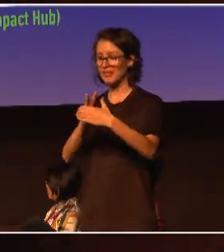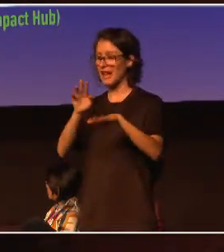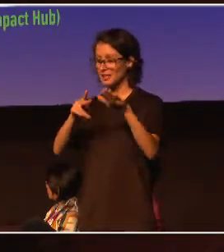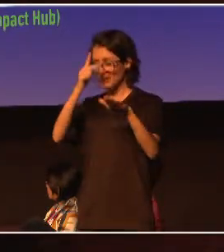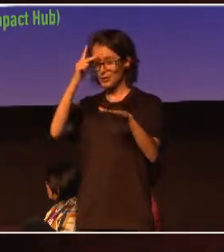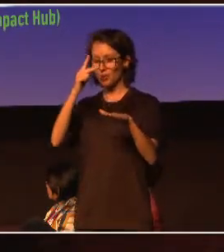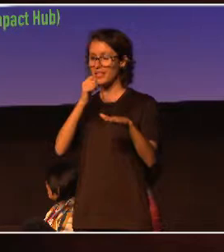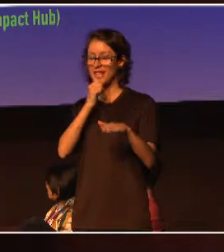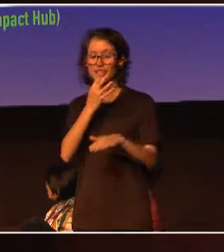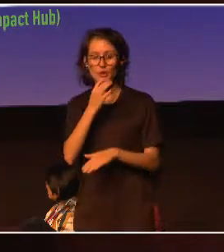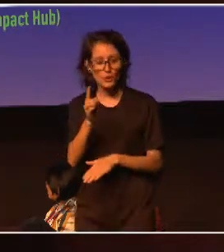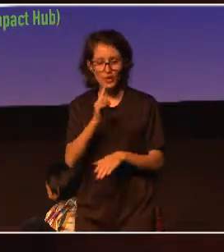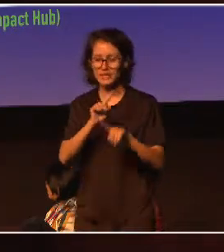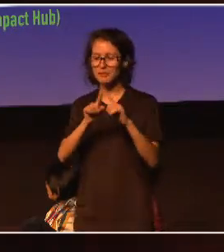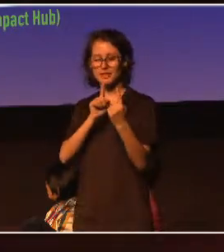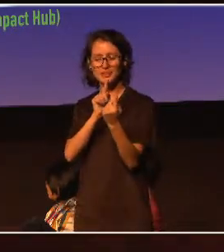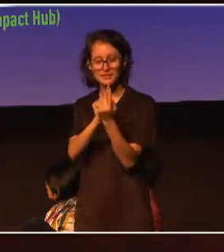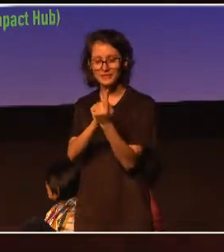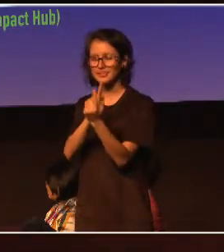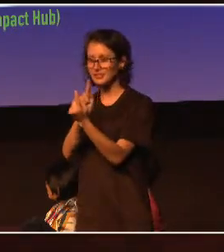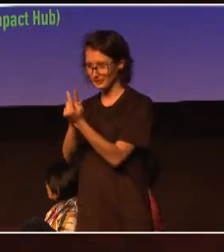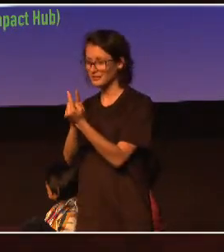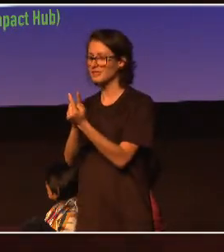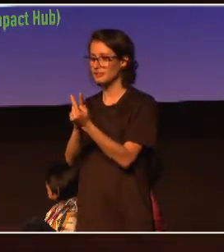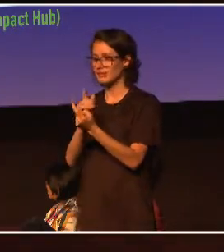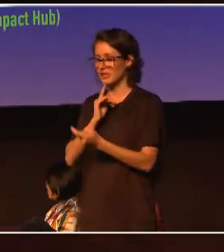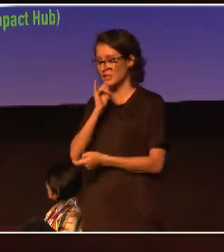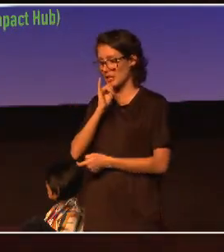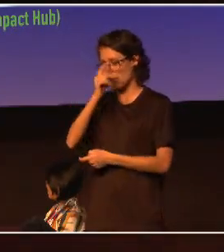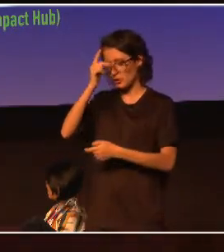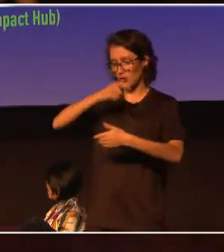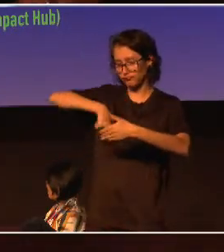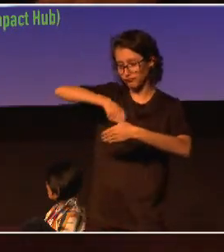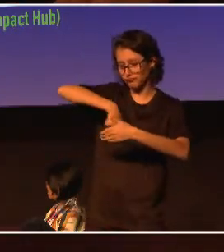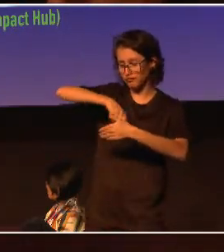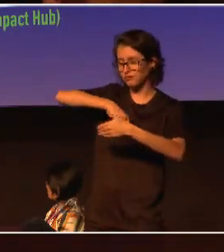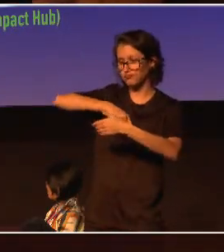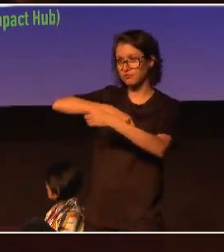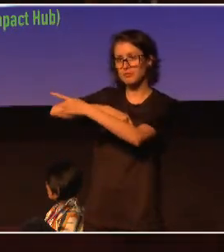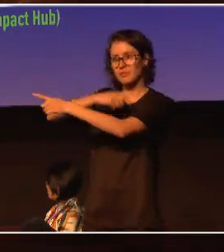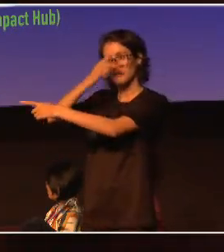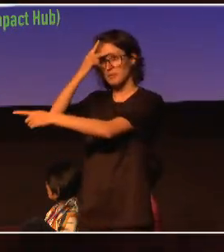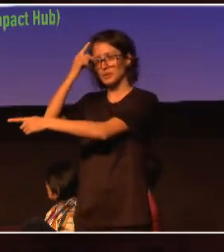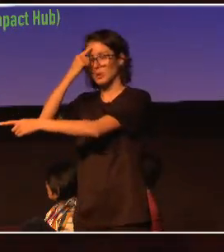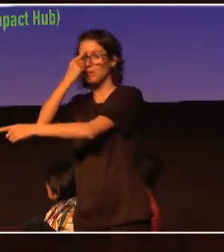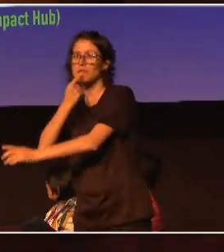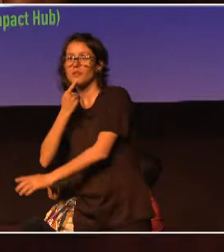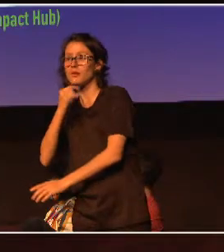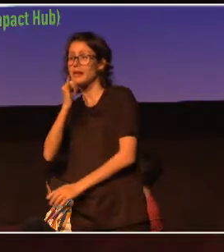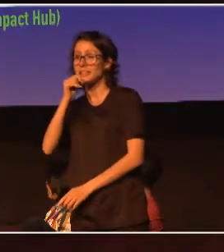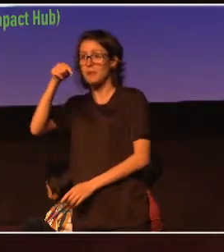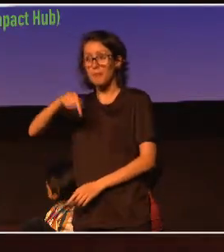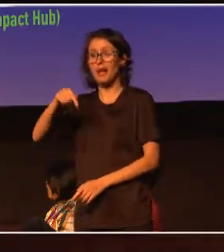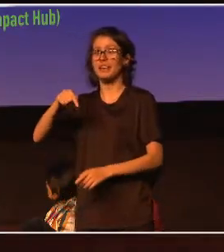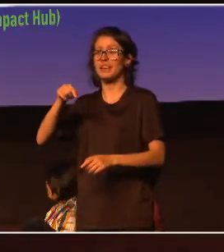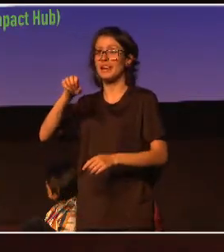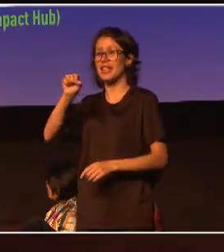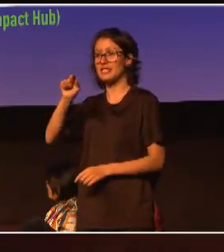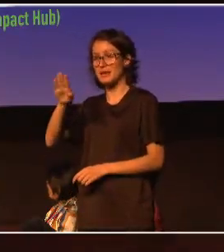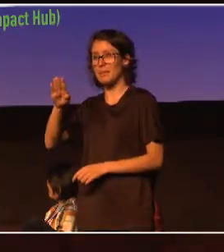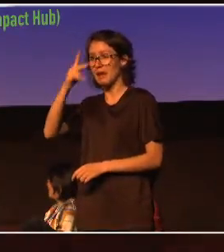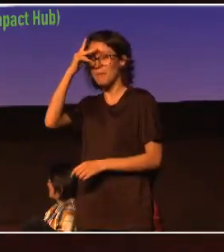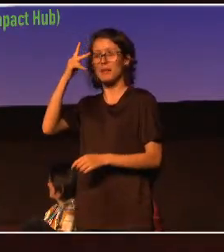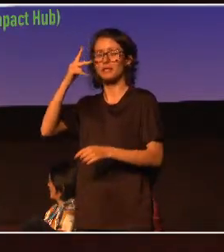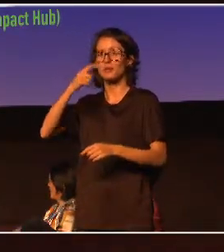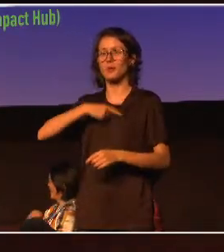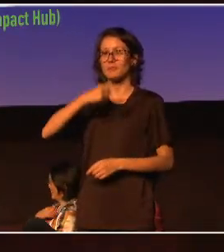conhecem. O construtor de comunidade cozinha um peru que atrai um certo perfil de gente. O social good é um peruzão que atrai